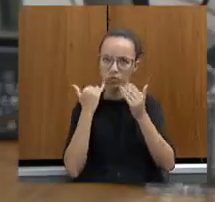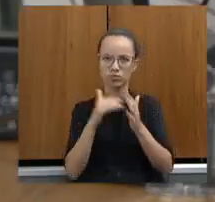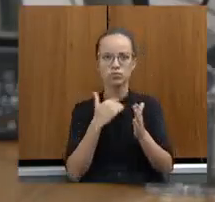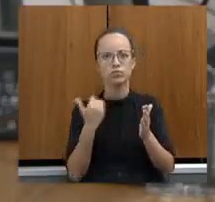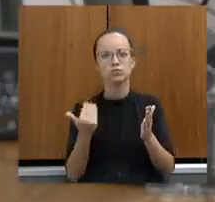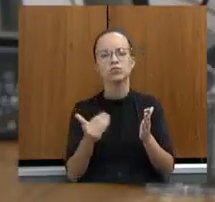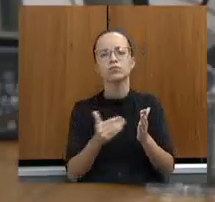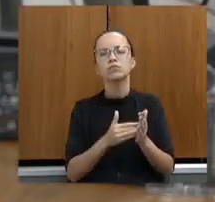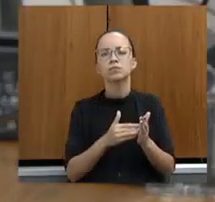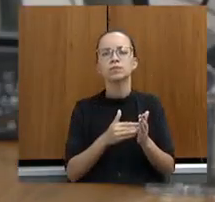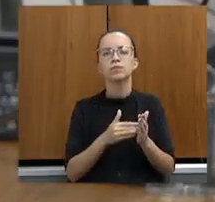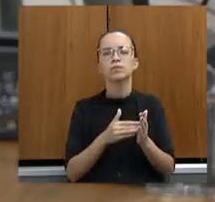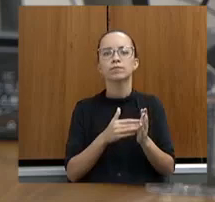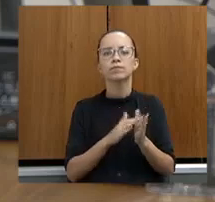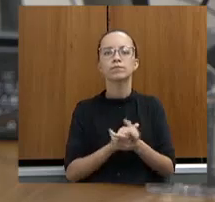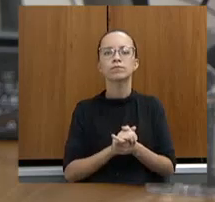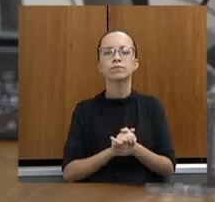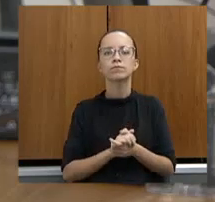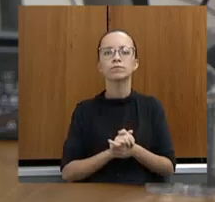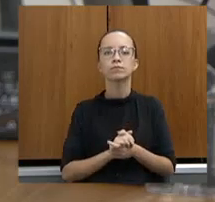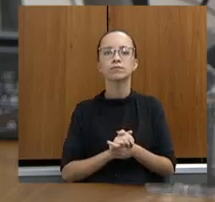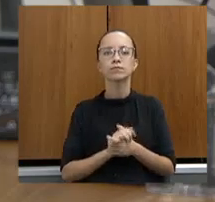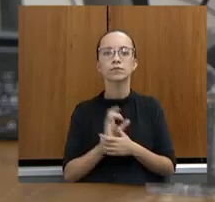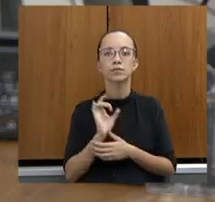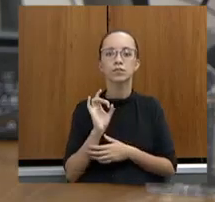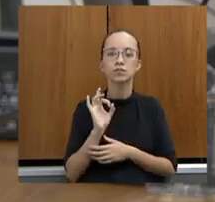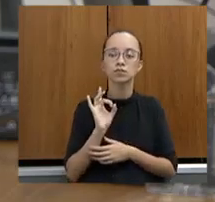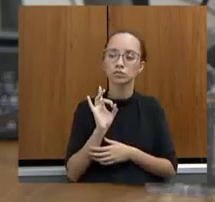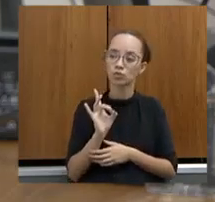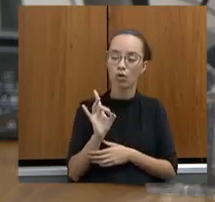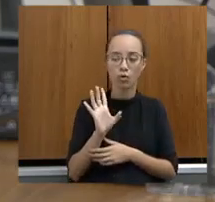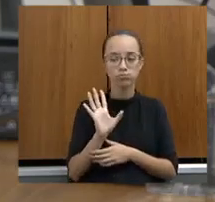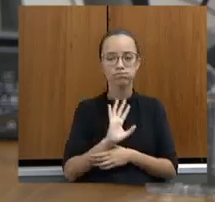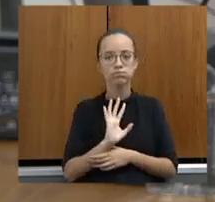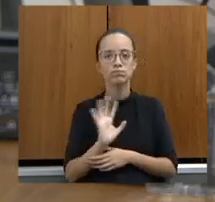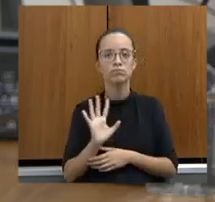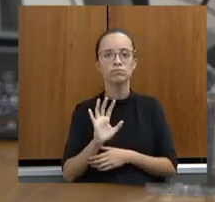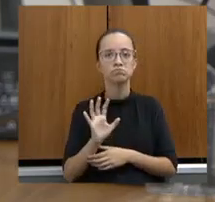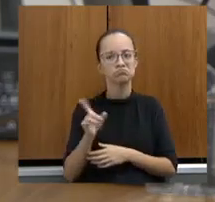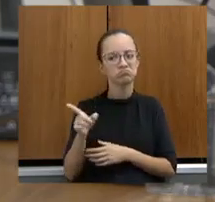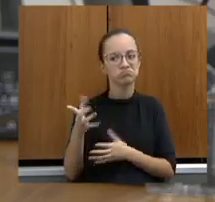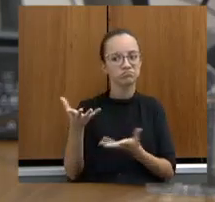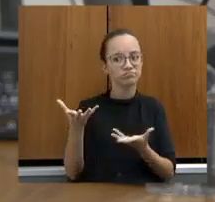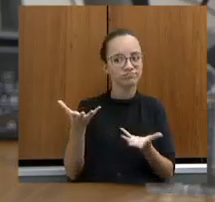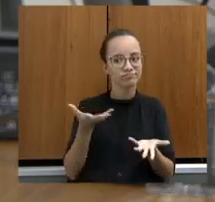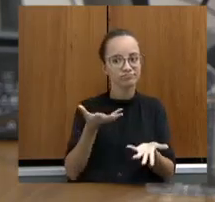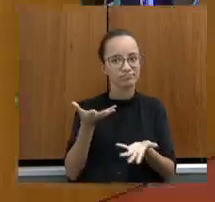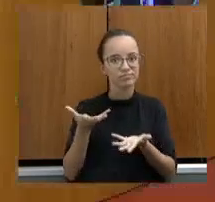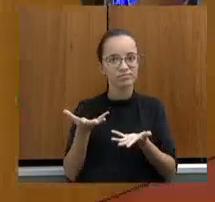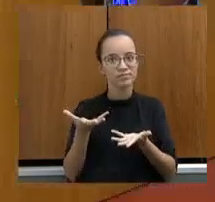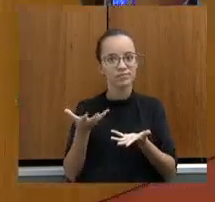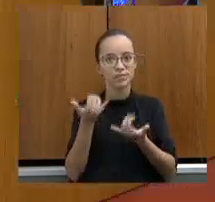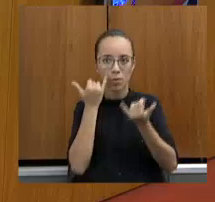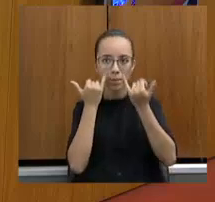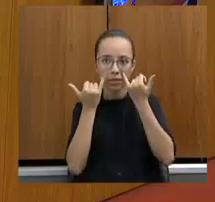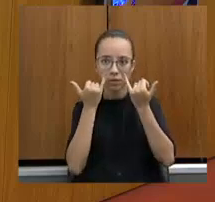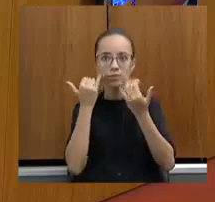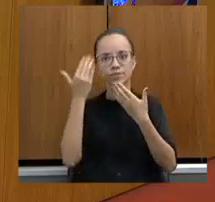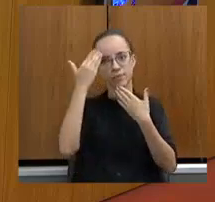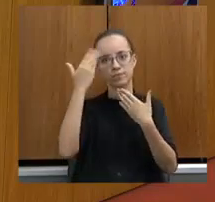a abertura total para isso acho que é isso não sei se o senhor está satisfeito ou quer mais alguma obrigado